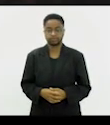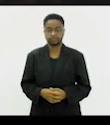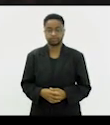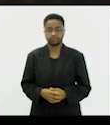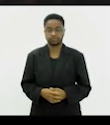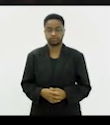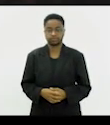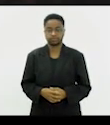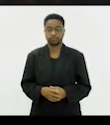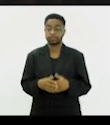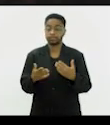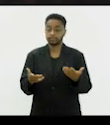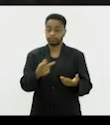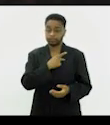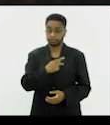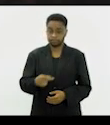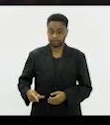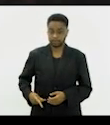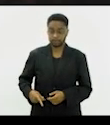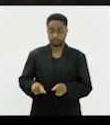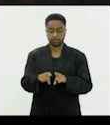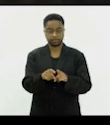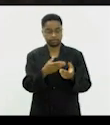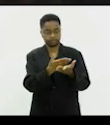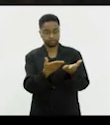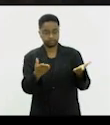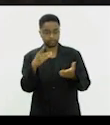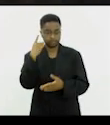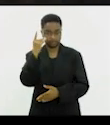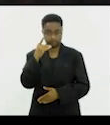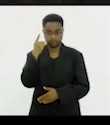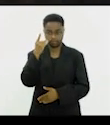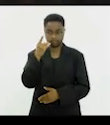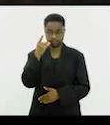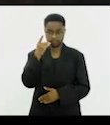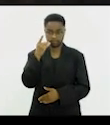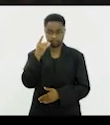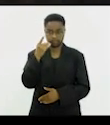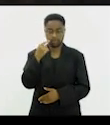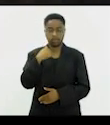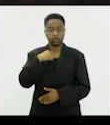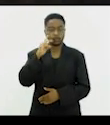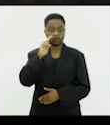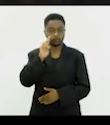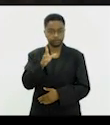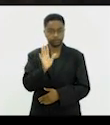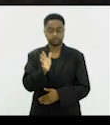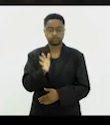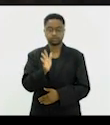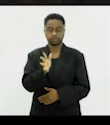Senhor presidente, senhores deputados, eu já vi presidentes